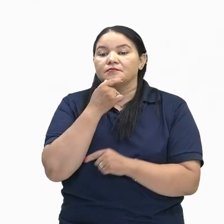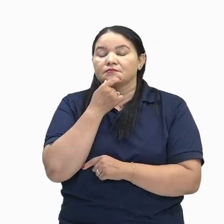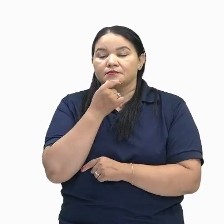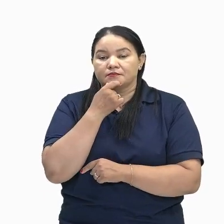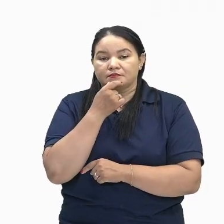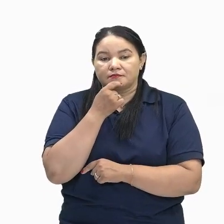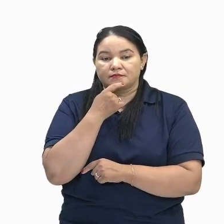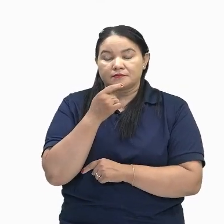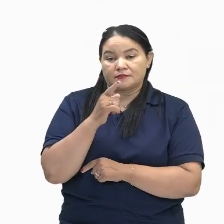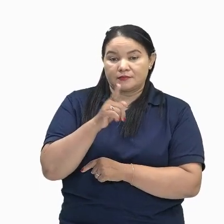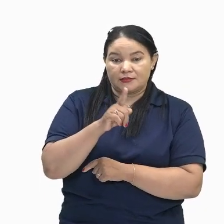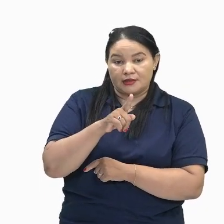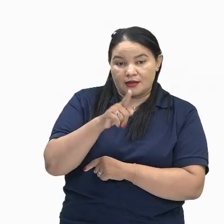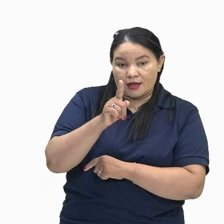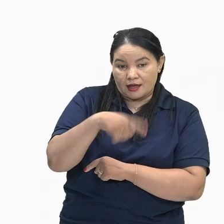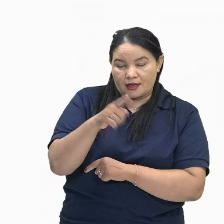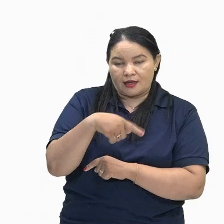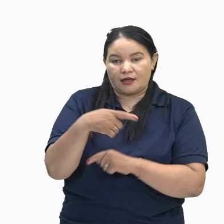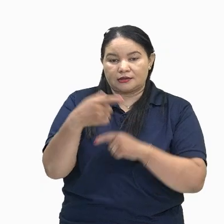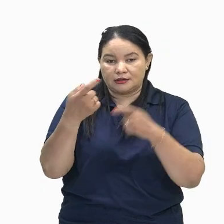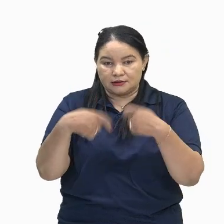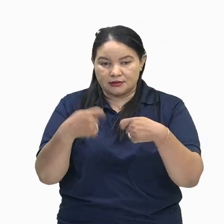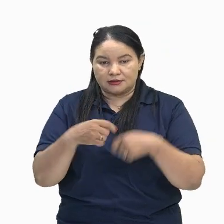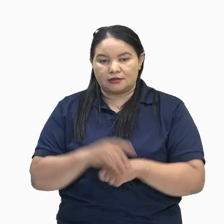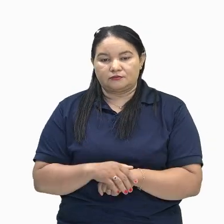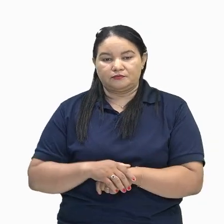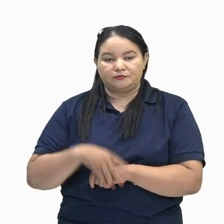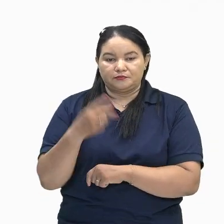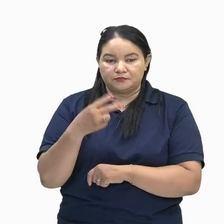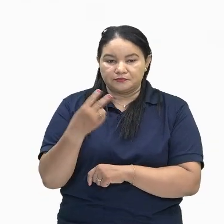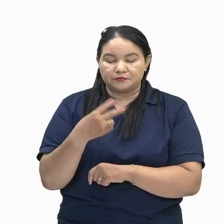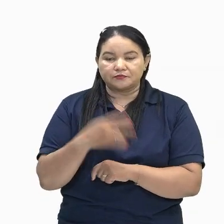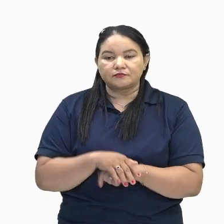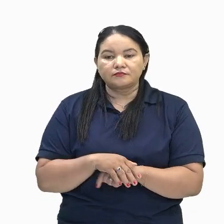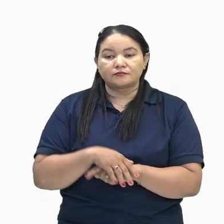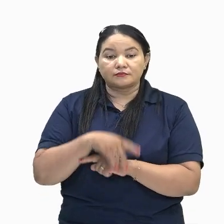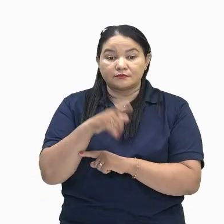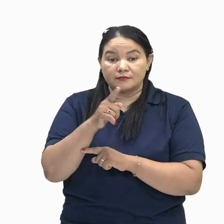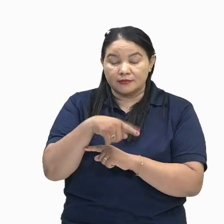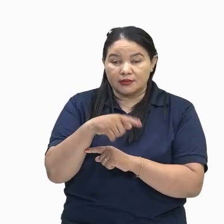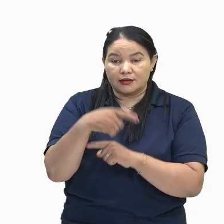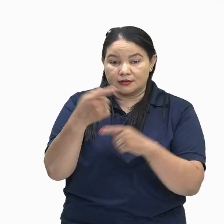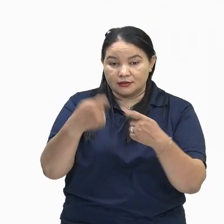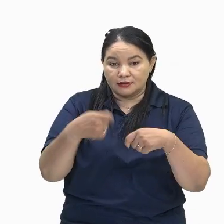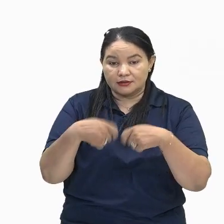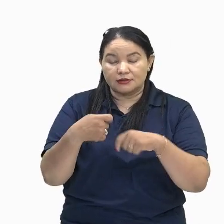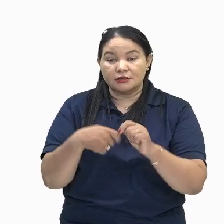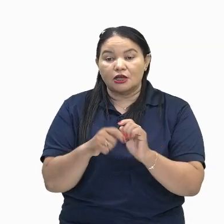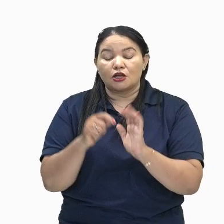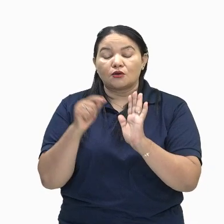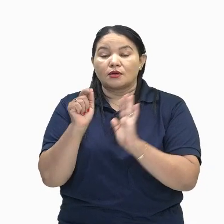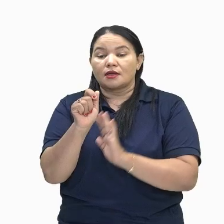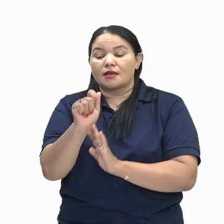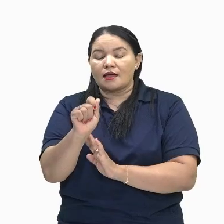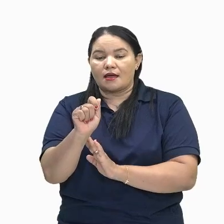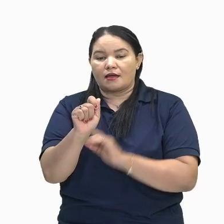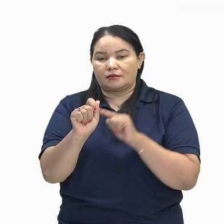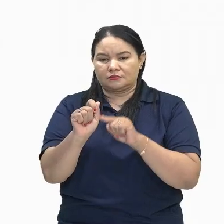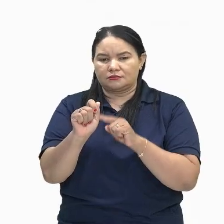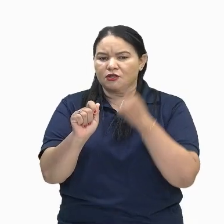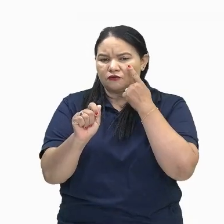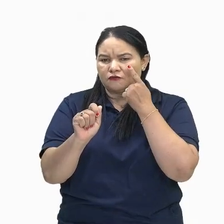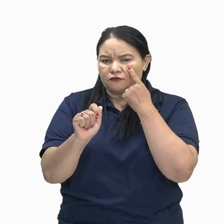necessário. Agora, observe o segundo exemplo. É necessária a identificação. Opa, mudou alguma coisa. Por que